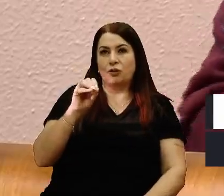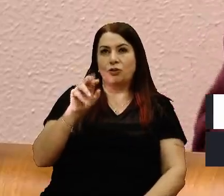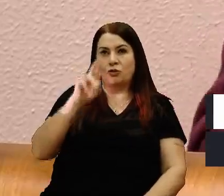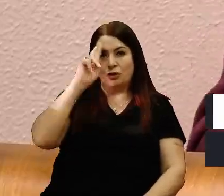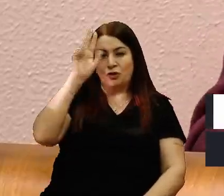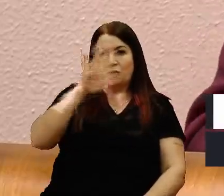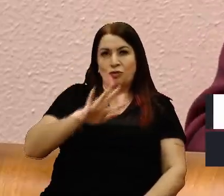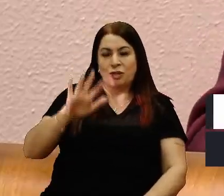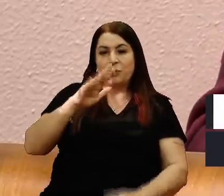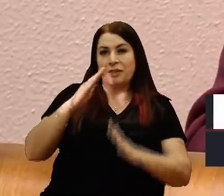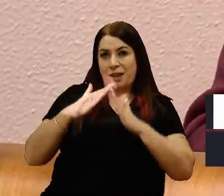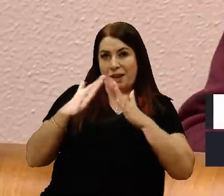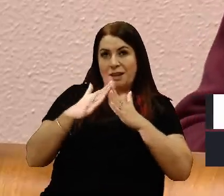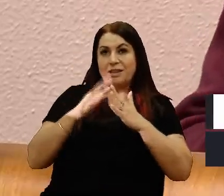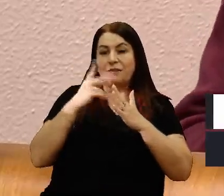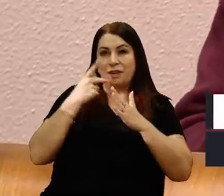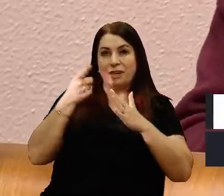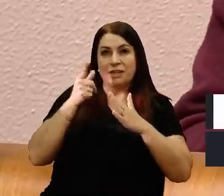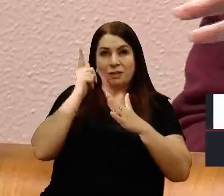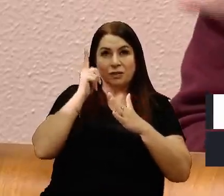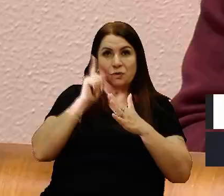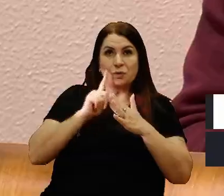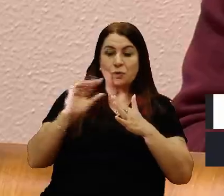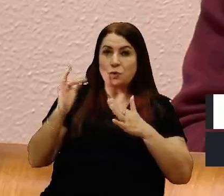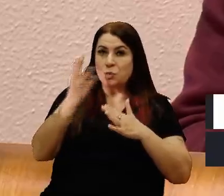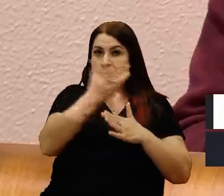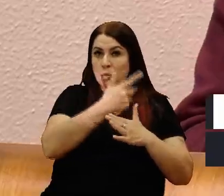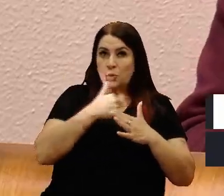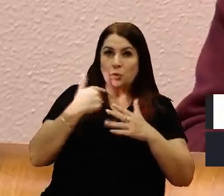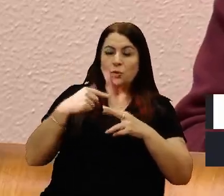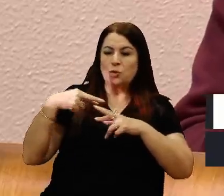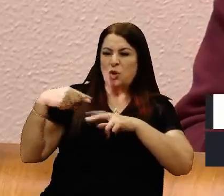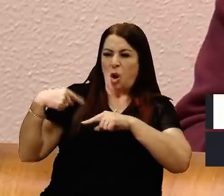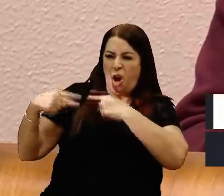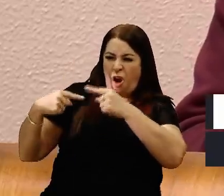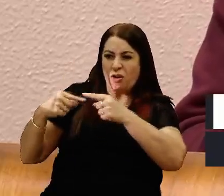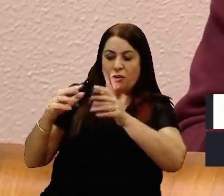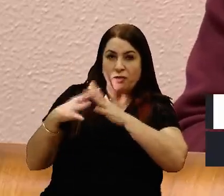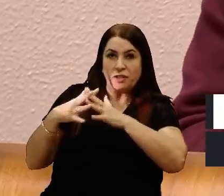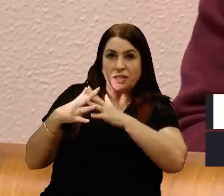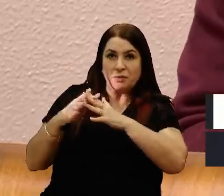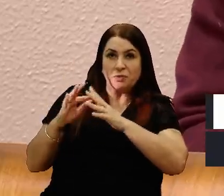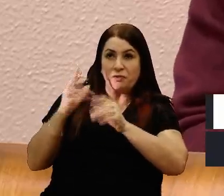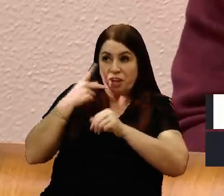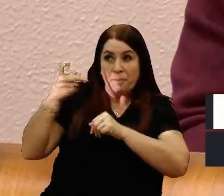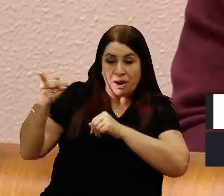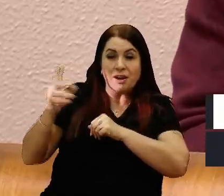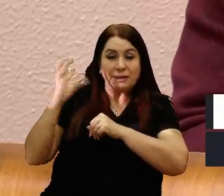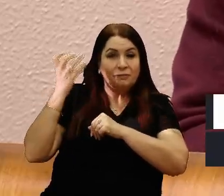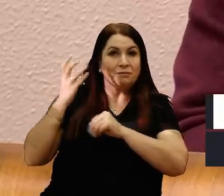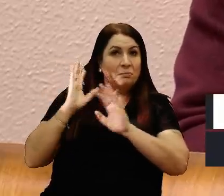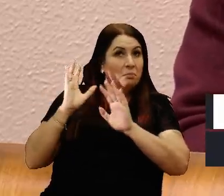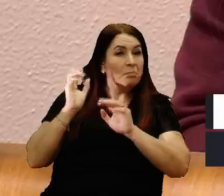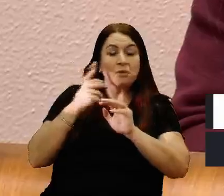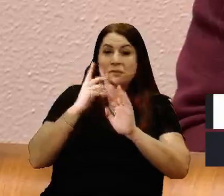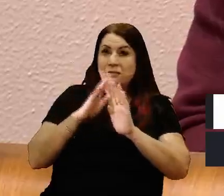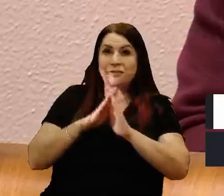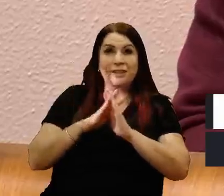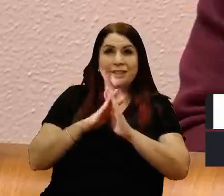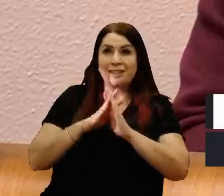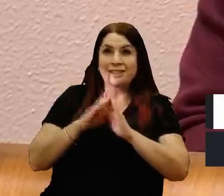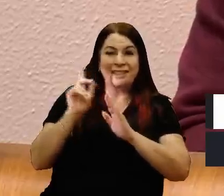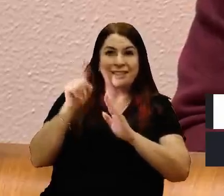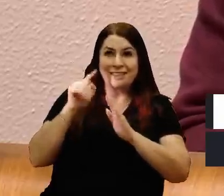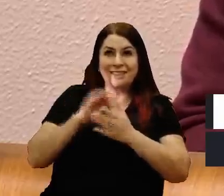dessa casa, que eu falei outro dia para o Lucas. Todos os rolos que eu falei com o Ricardinho, ele resolveu. Então, eu não posso dizer que ele